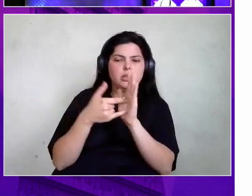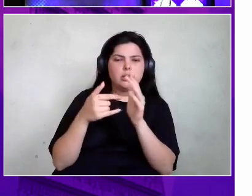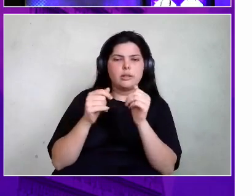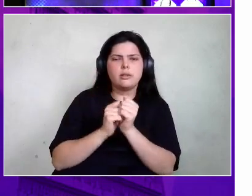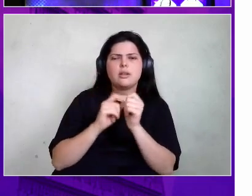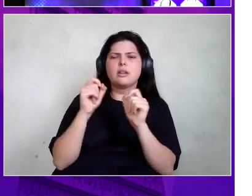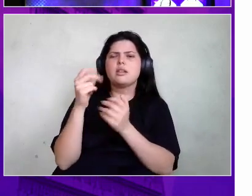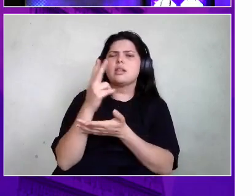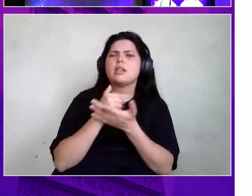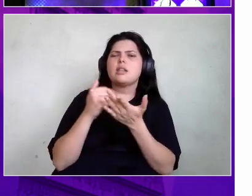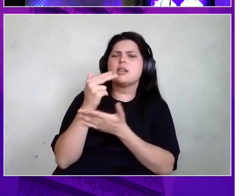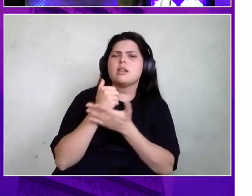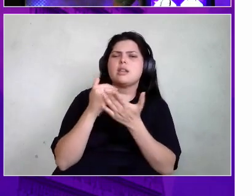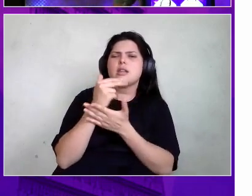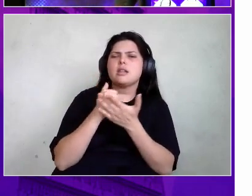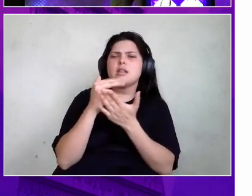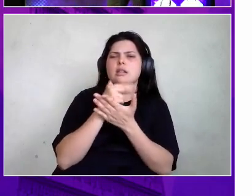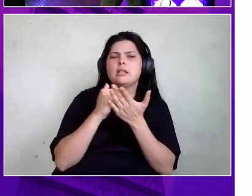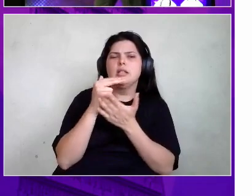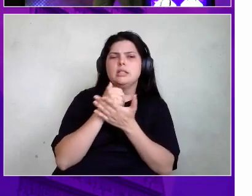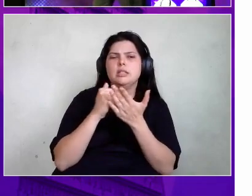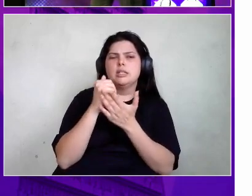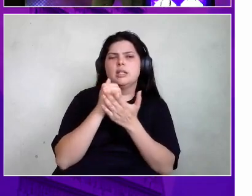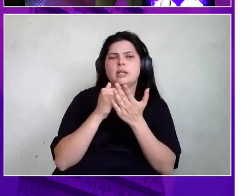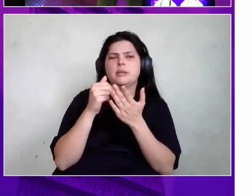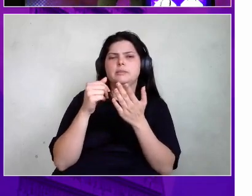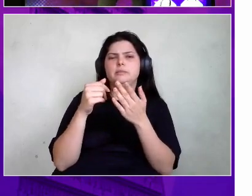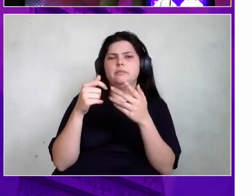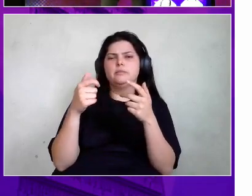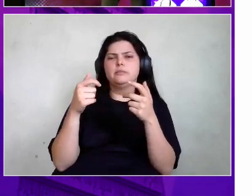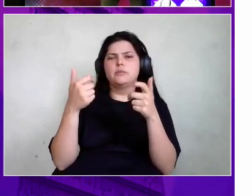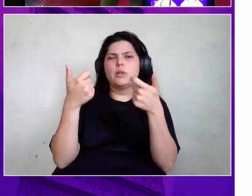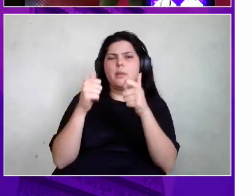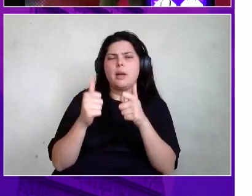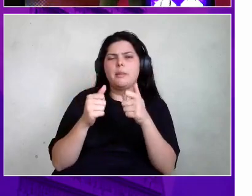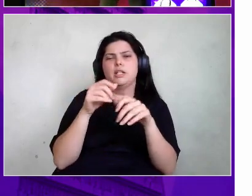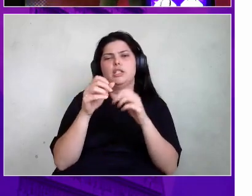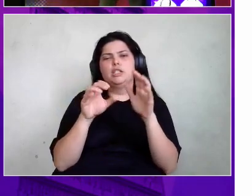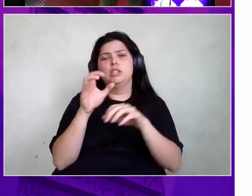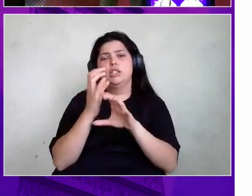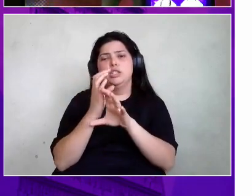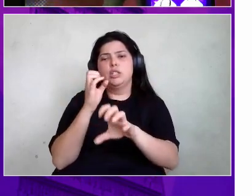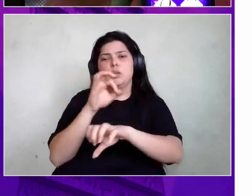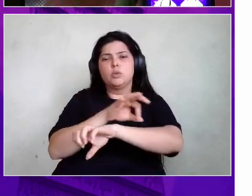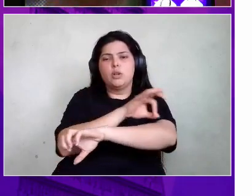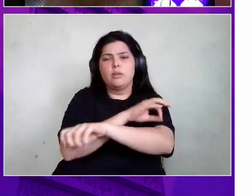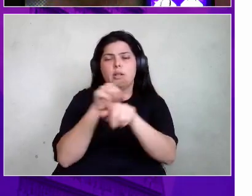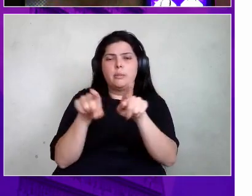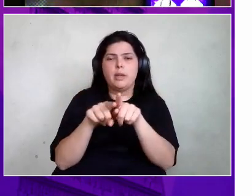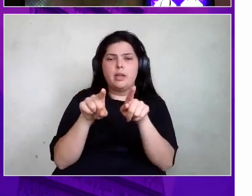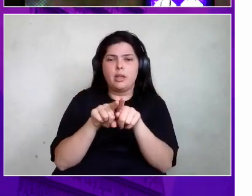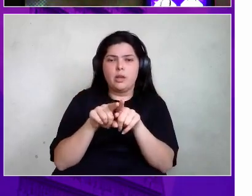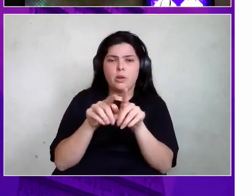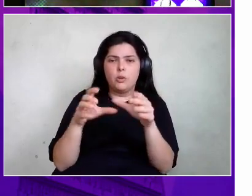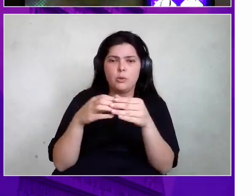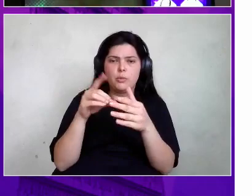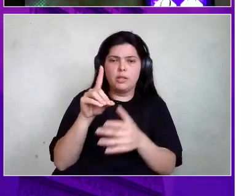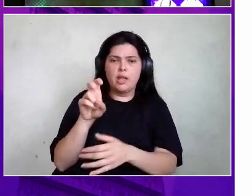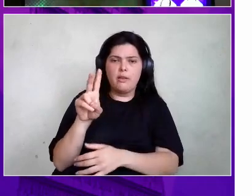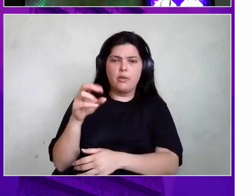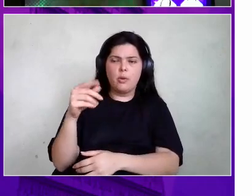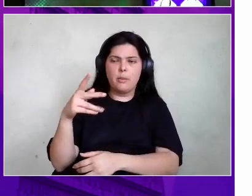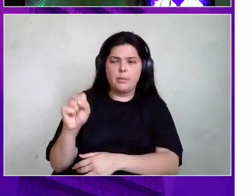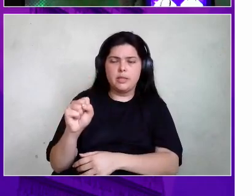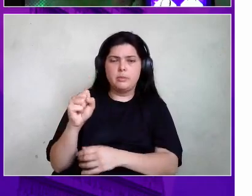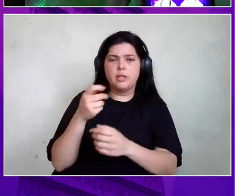implementar esses pipelines, normalmente são engenheiros de softwares e os DevOps. Porque a gente confunde muitas vezes o arquiteto de software e